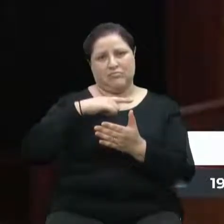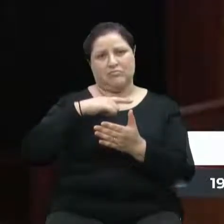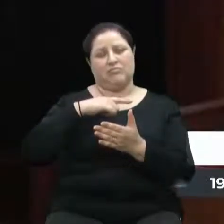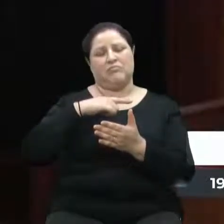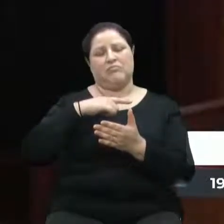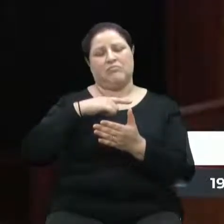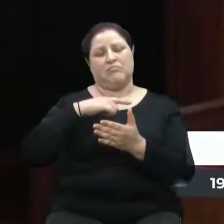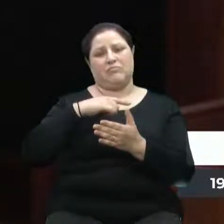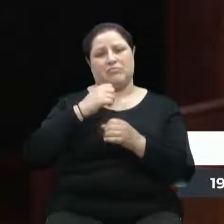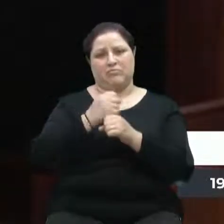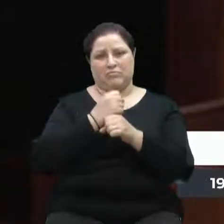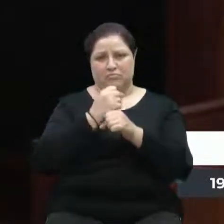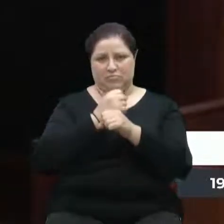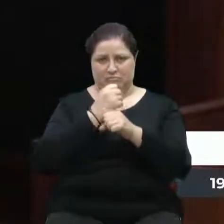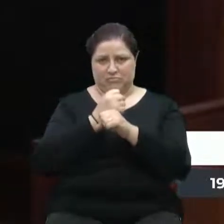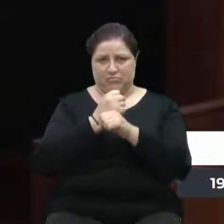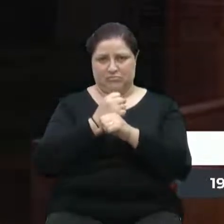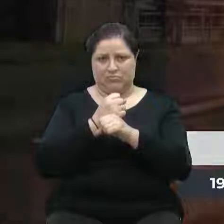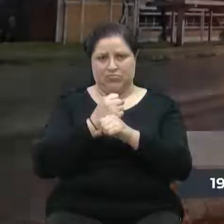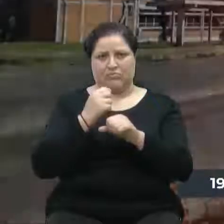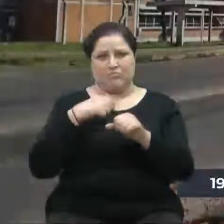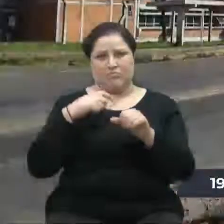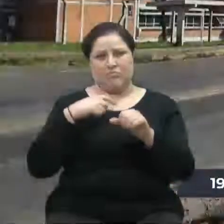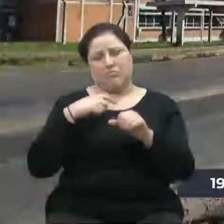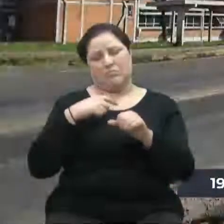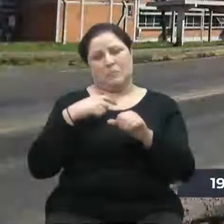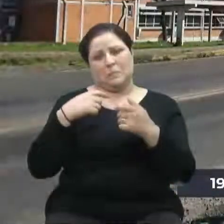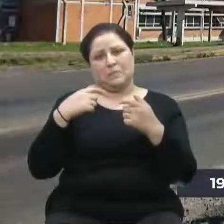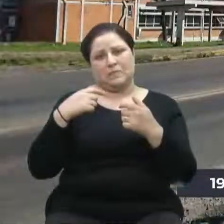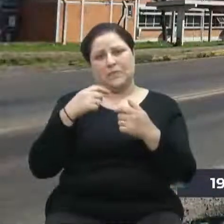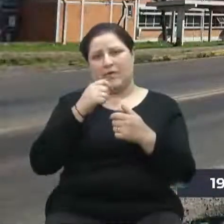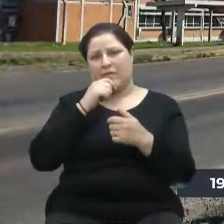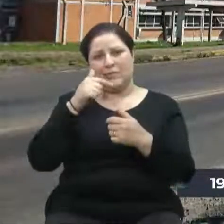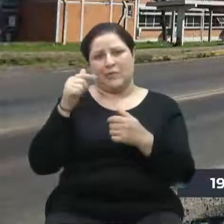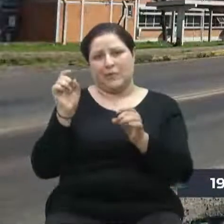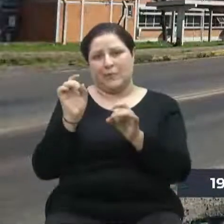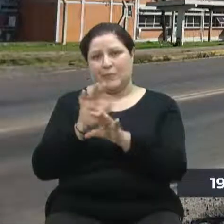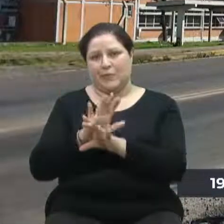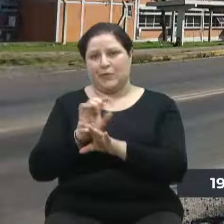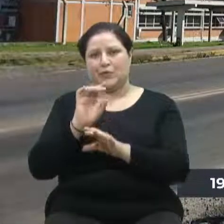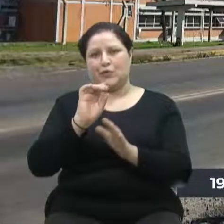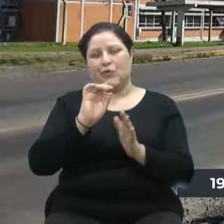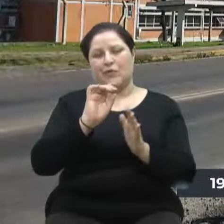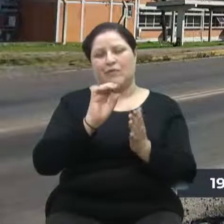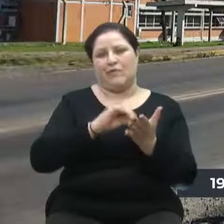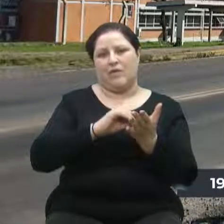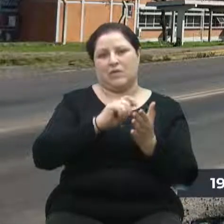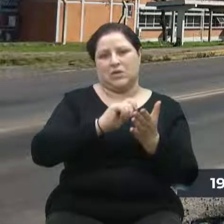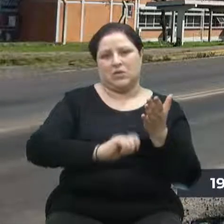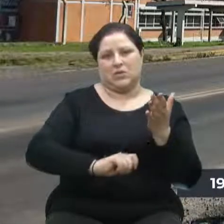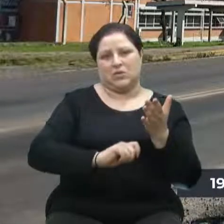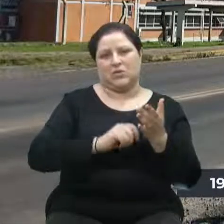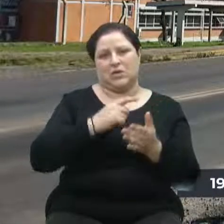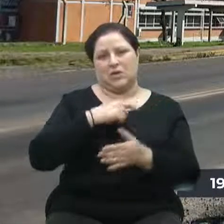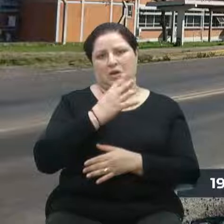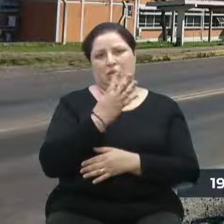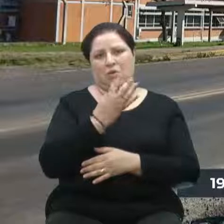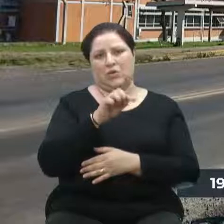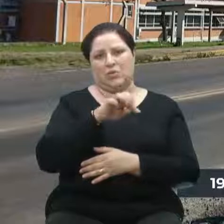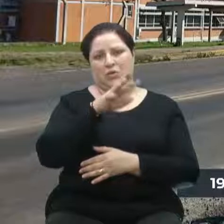ainda eu sou que nem Santo Tomé, enquanto eu não tiver tudo acertado, eu não vou divulgar